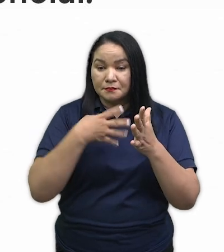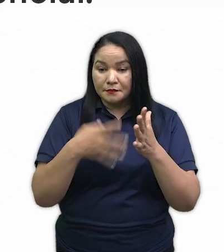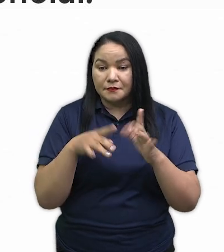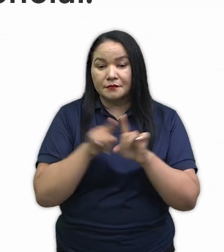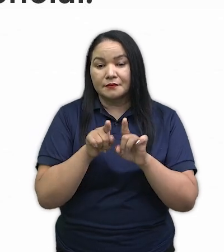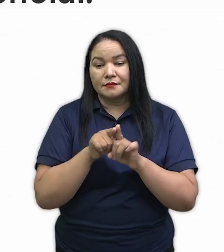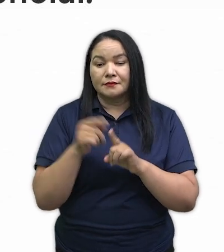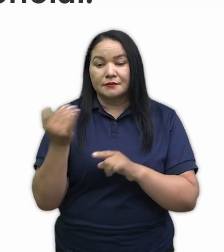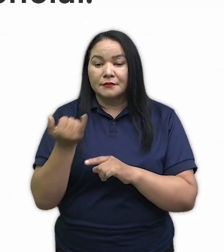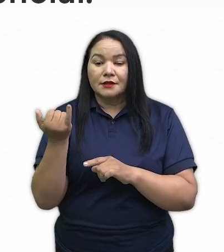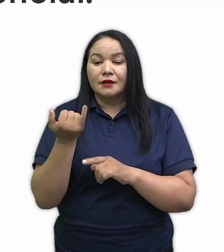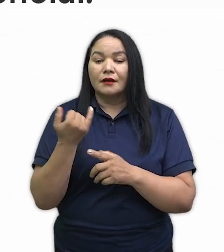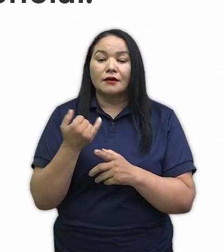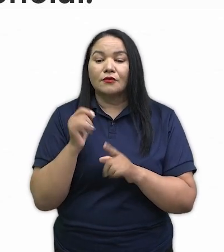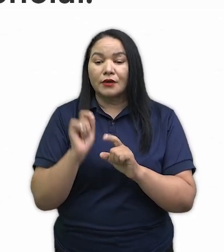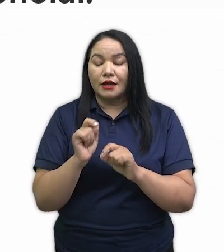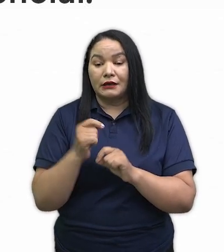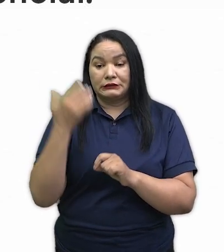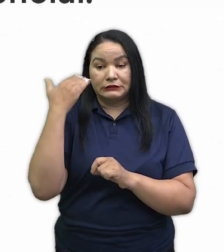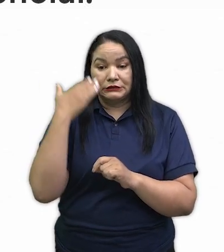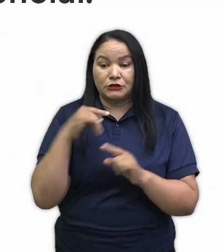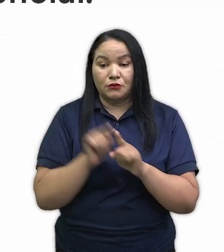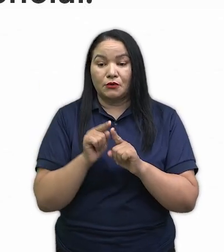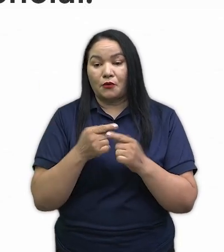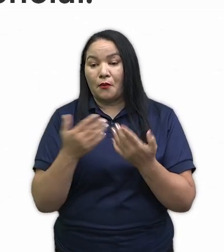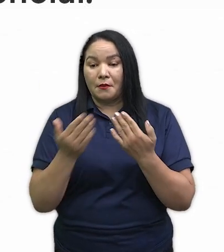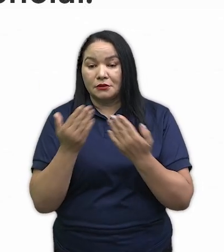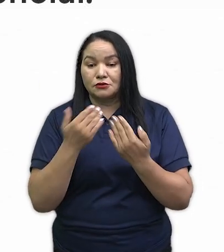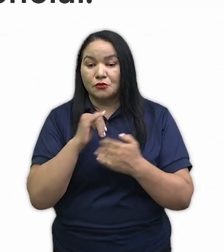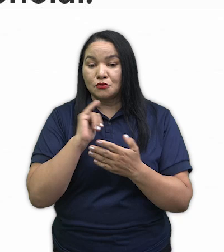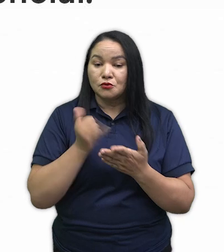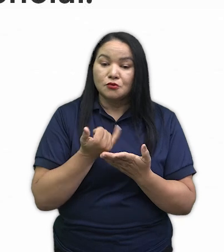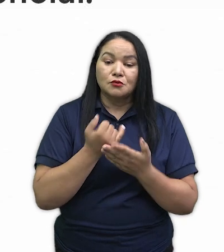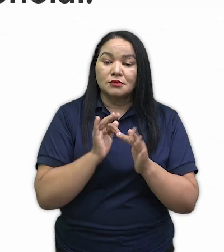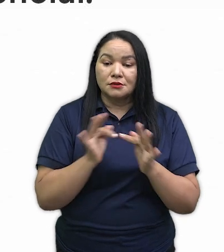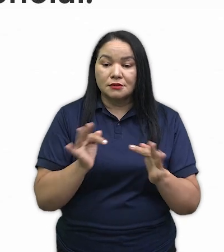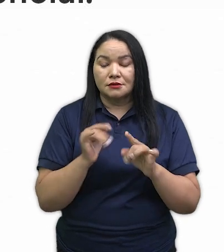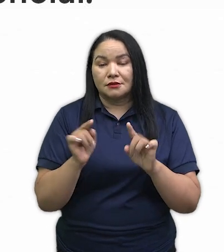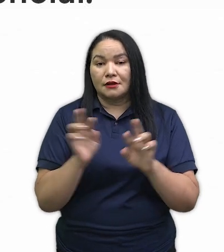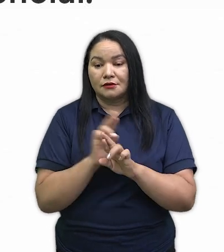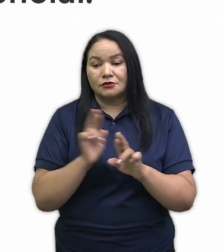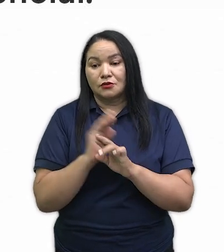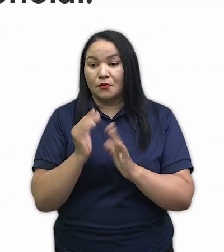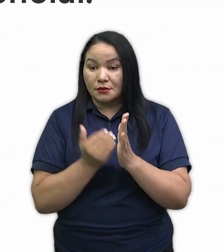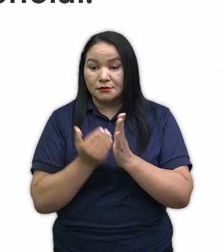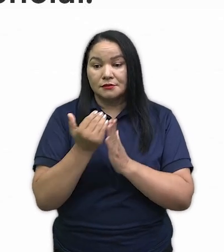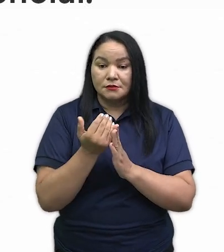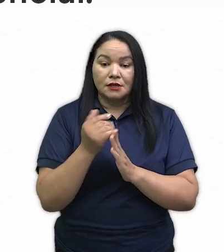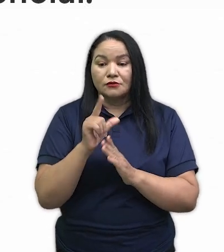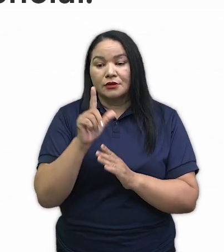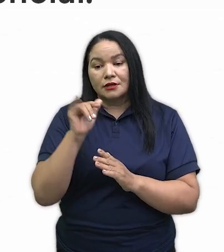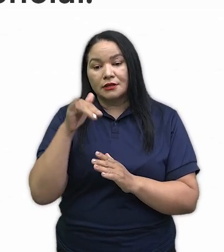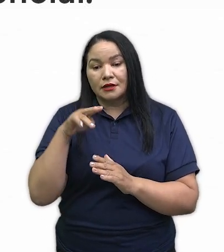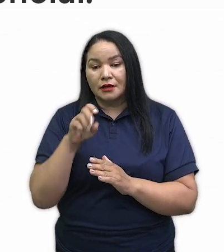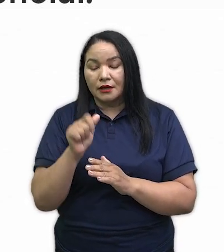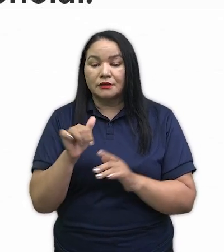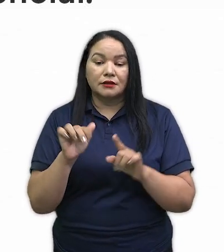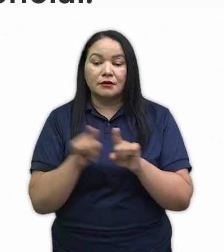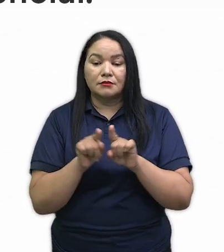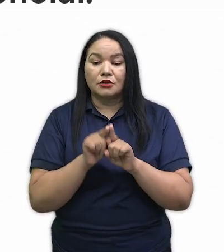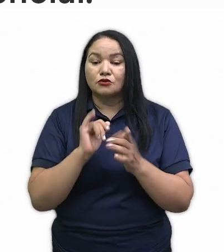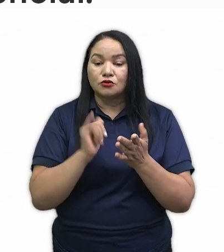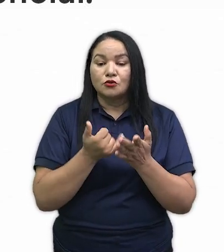permitam a interpretação e a comparação que envolvam juros simples relacionando o crescimento linear e juros compostos